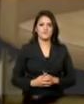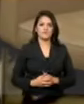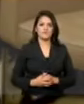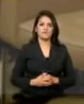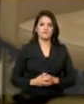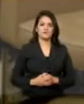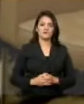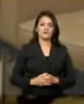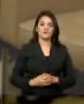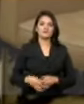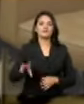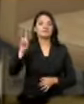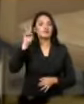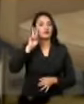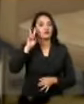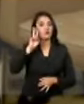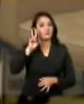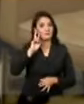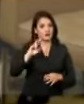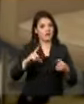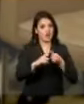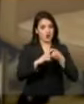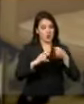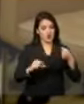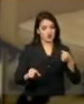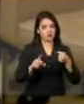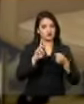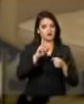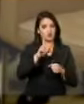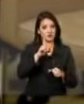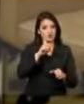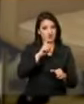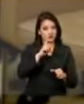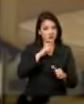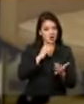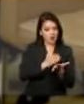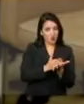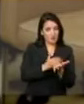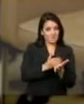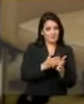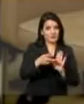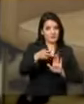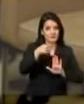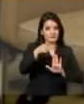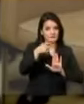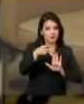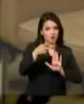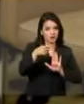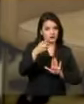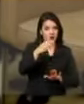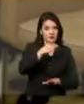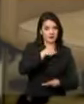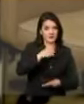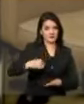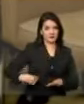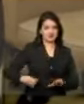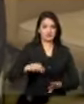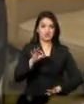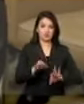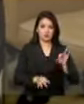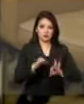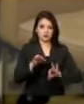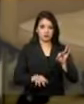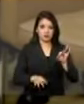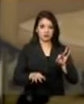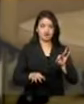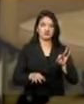relembrar que esse artigo tem origem em uma portaria do Ministério da Justiça do ministro José Carlos Dias,